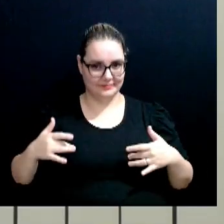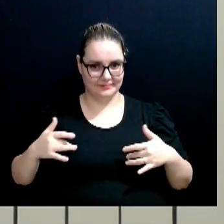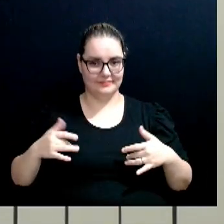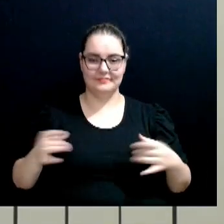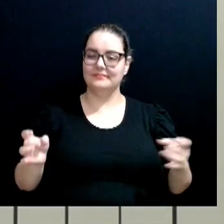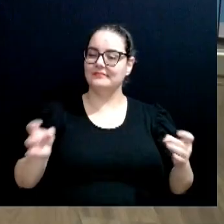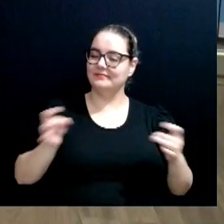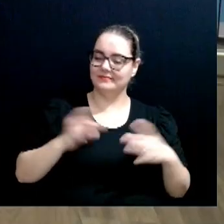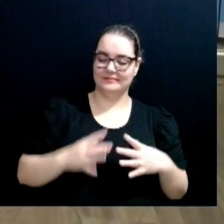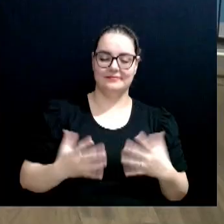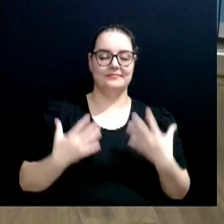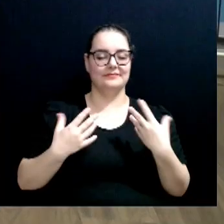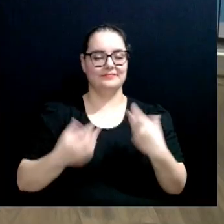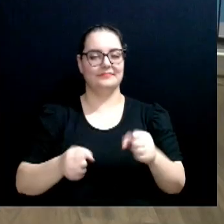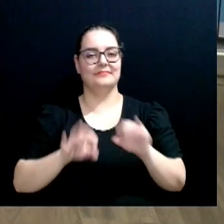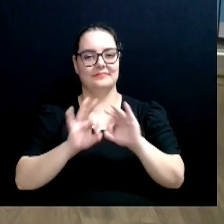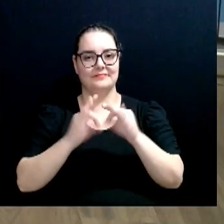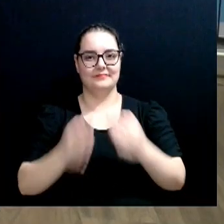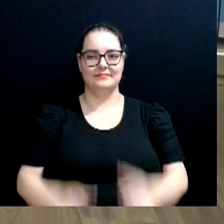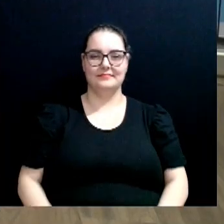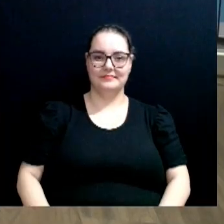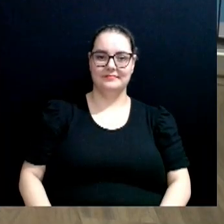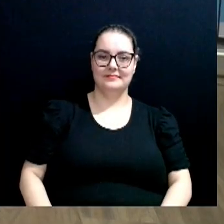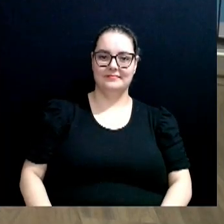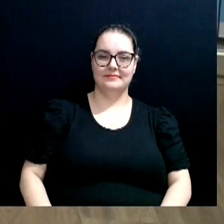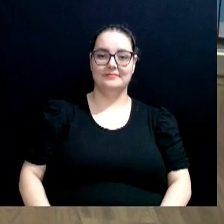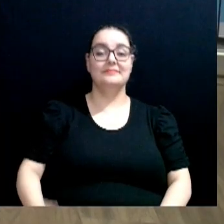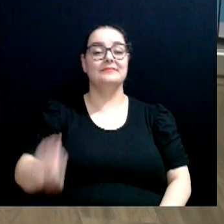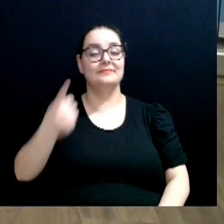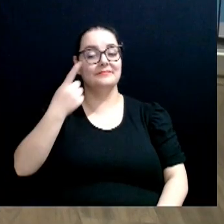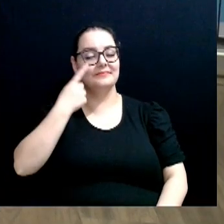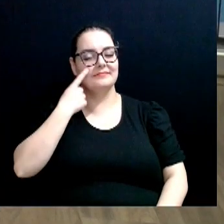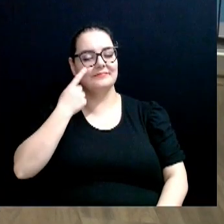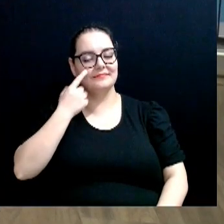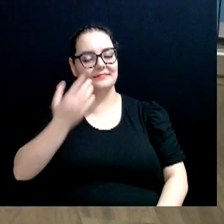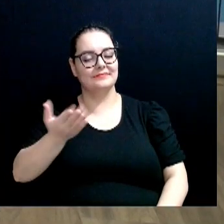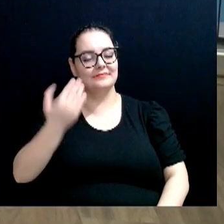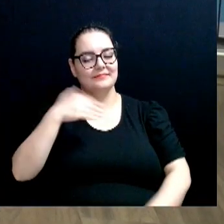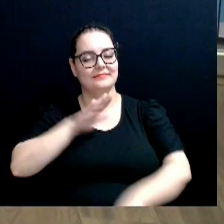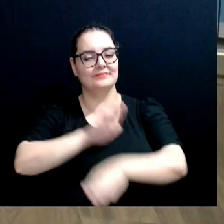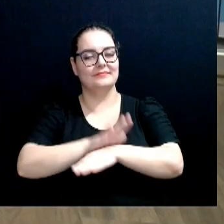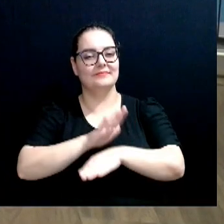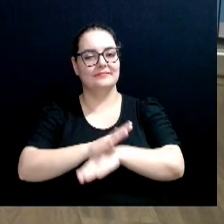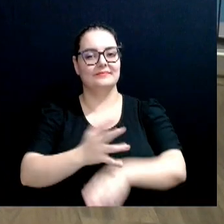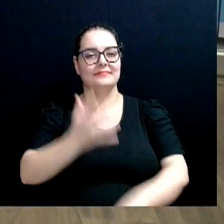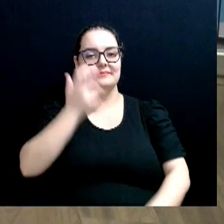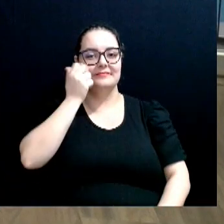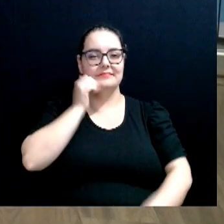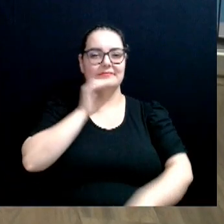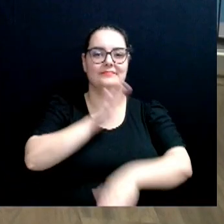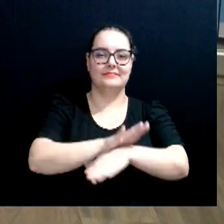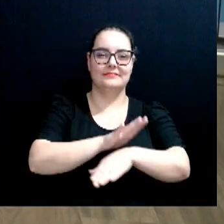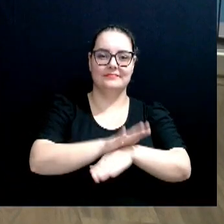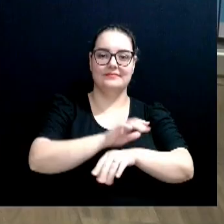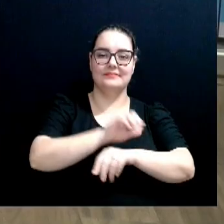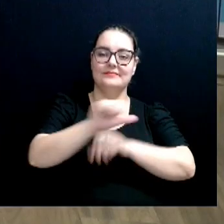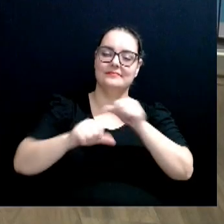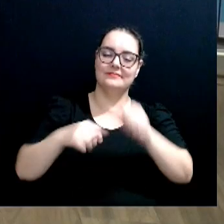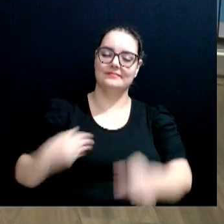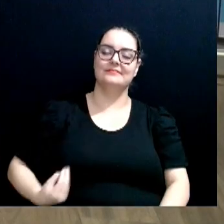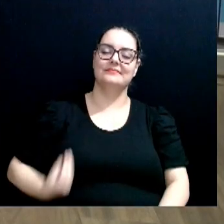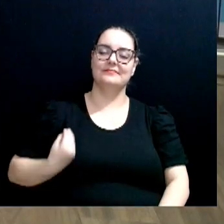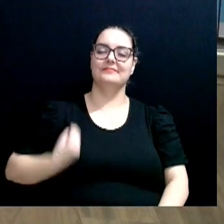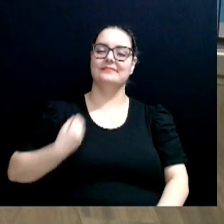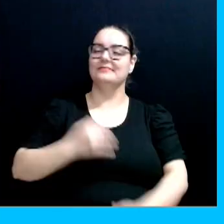uma família. Entre nessa causa, adote e ajude a transformar vidas.